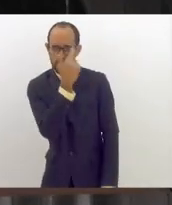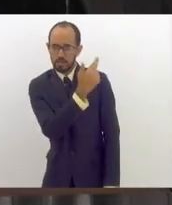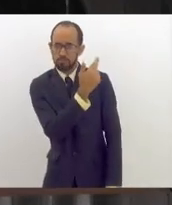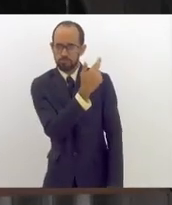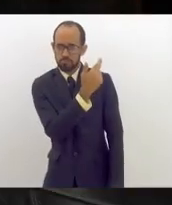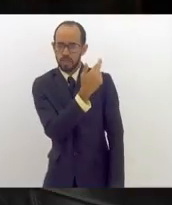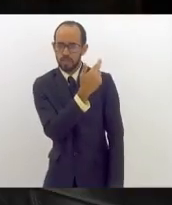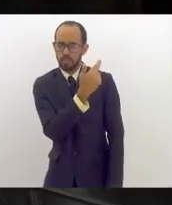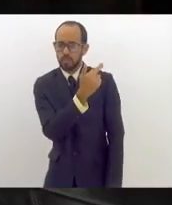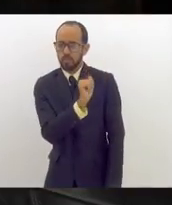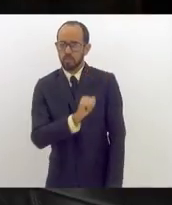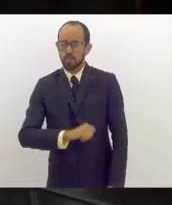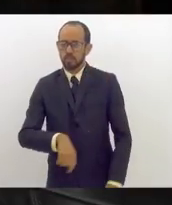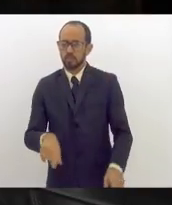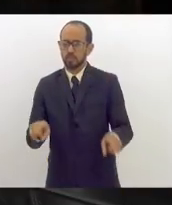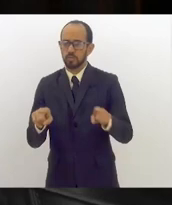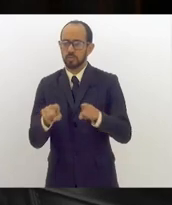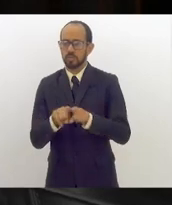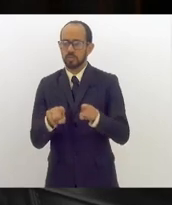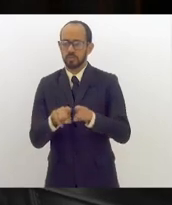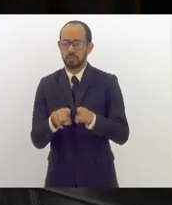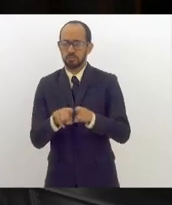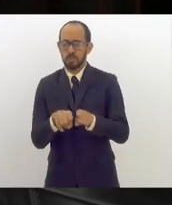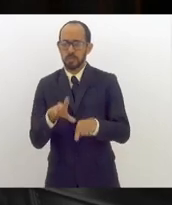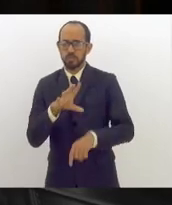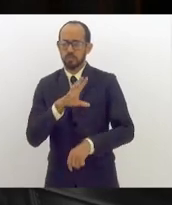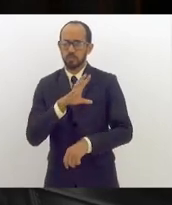nós temos do amor